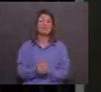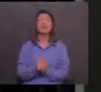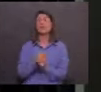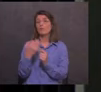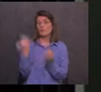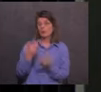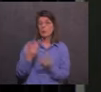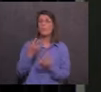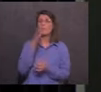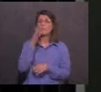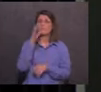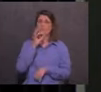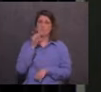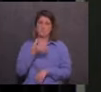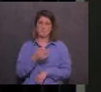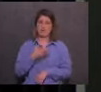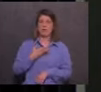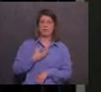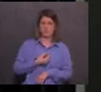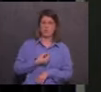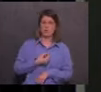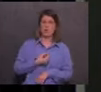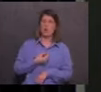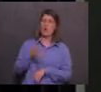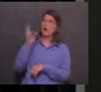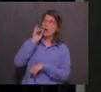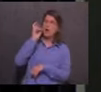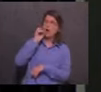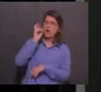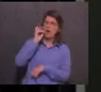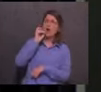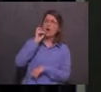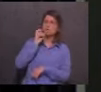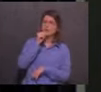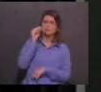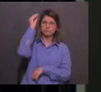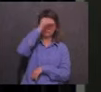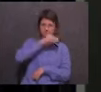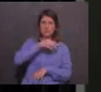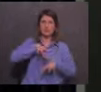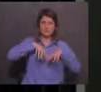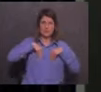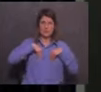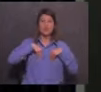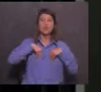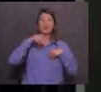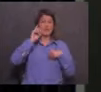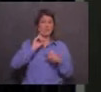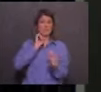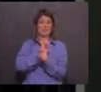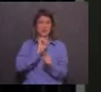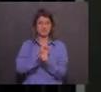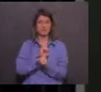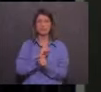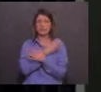as palavras de Pedro receberam o batismo e naquele dia juntaram-se os